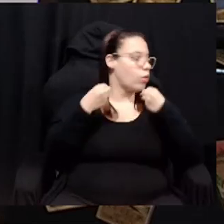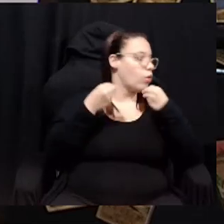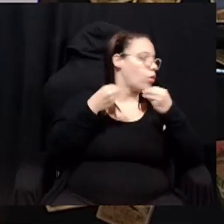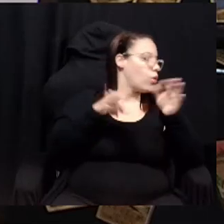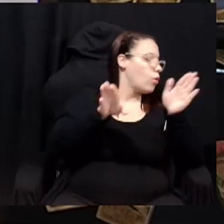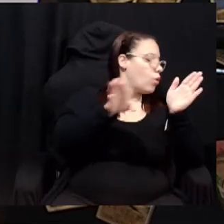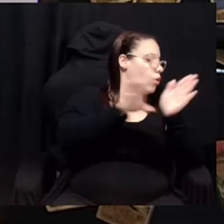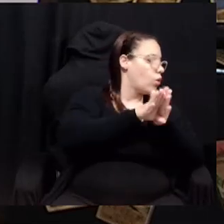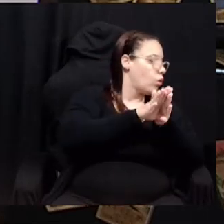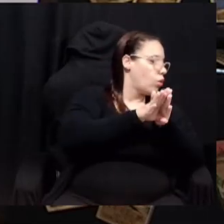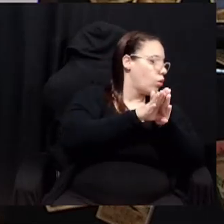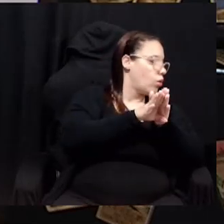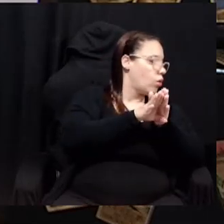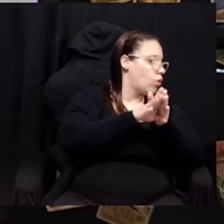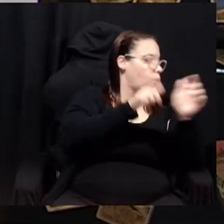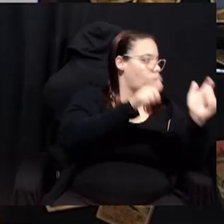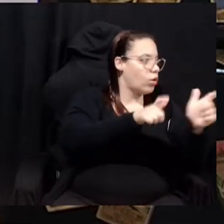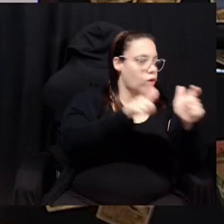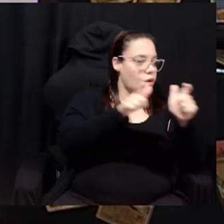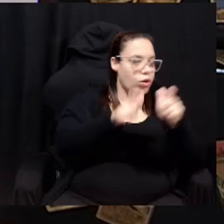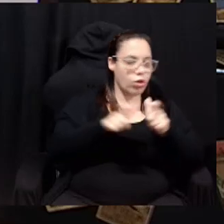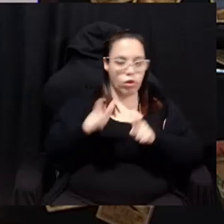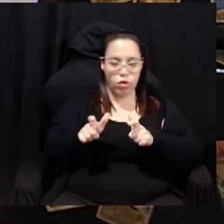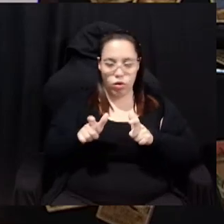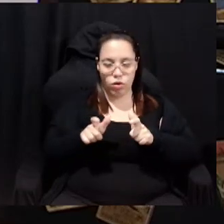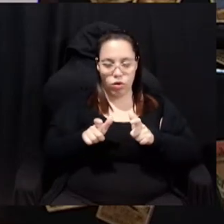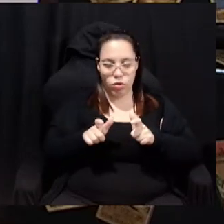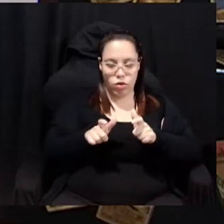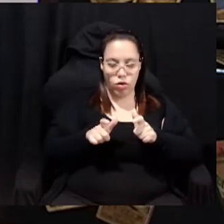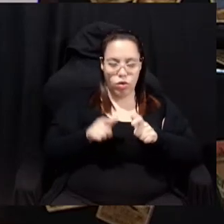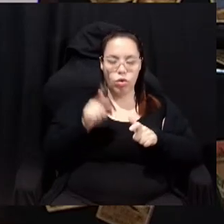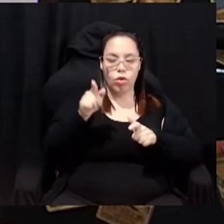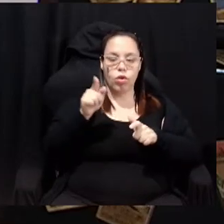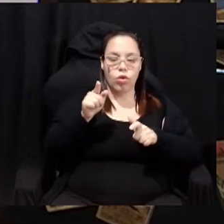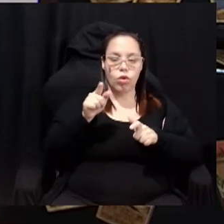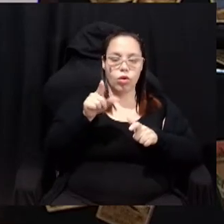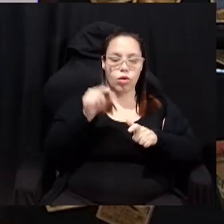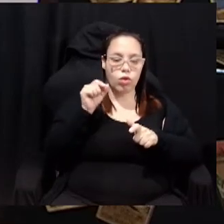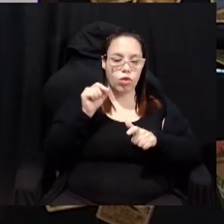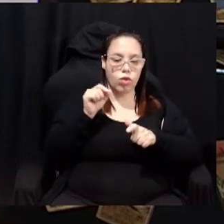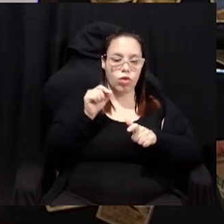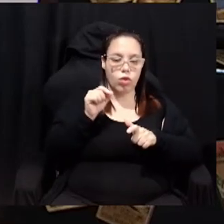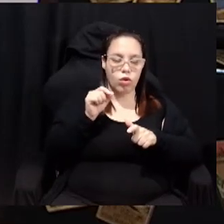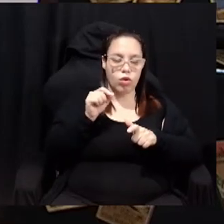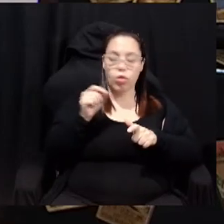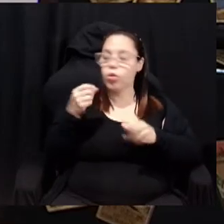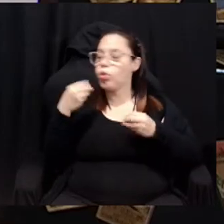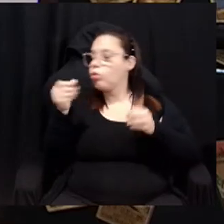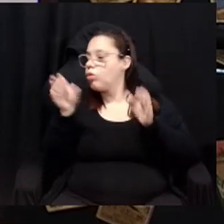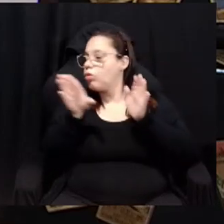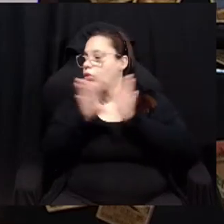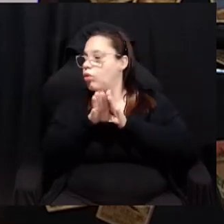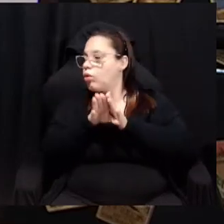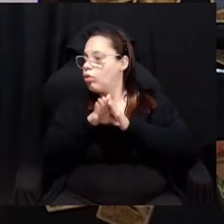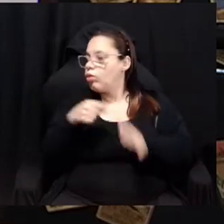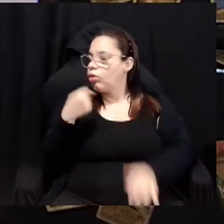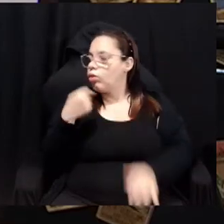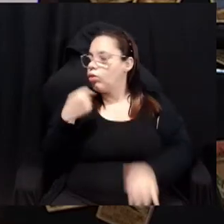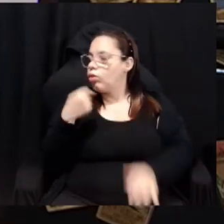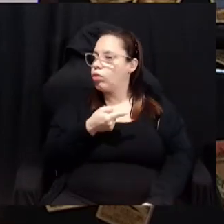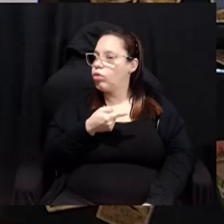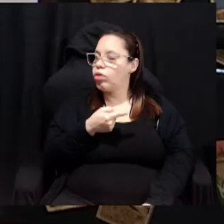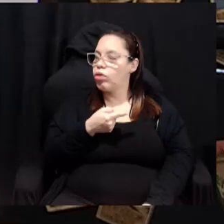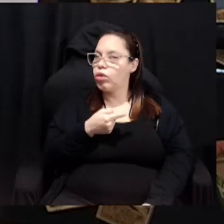até esses locais? Qual é o seu método? Como eu chego? Nós